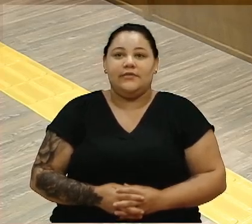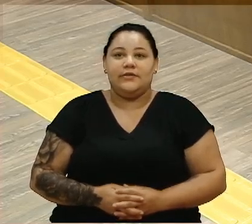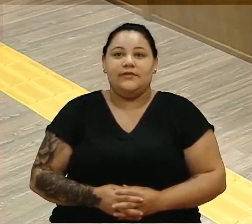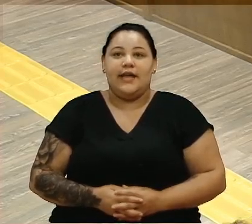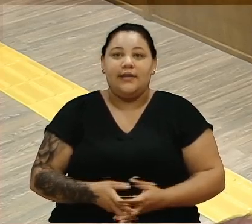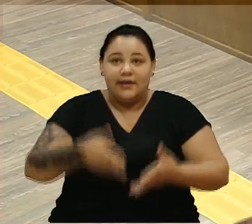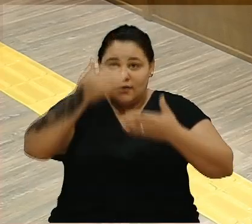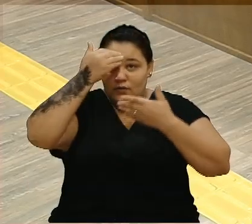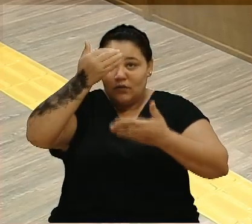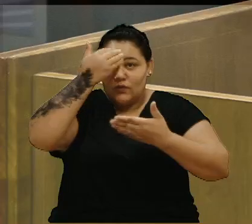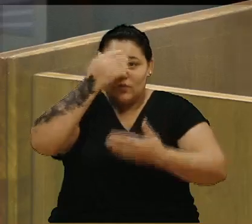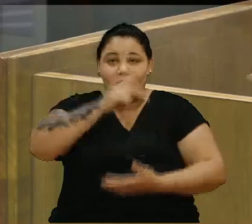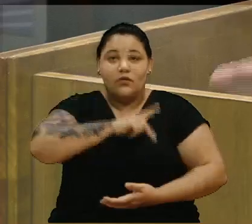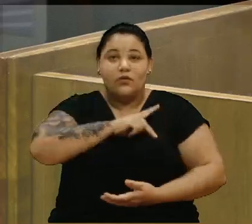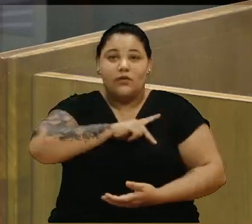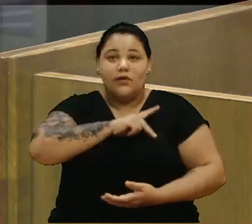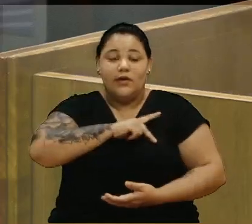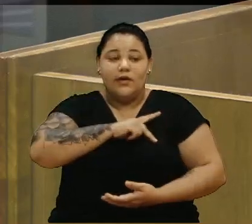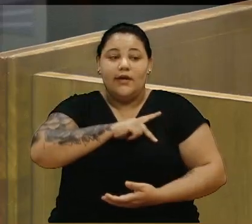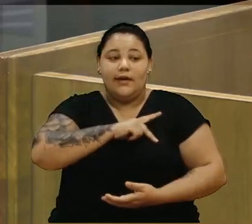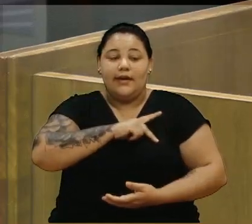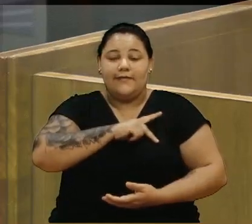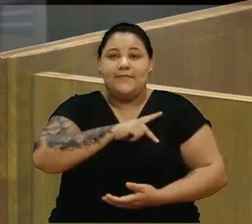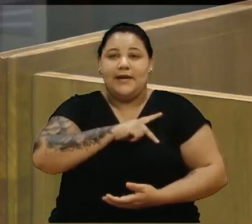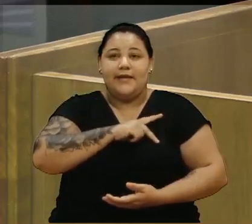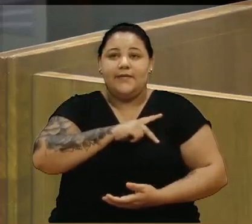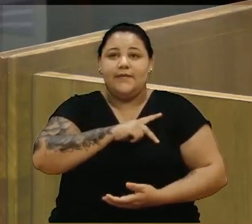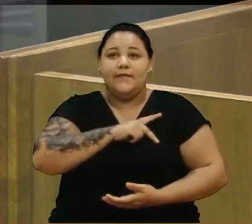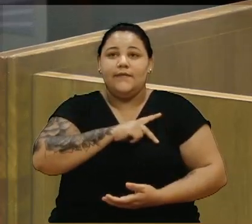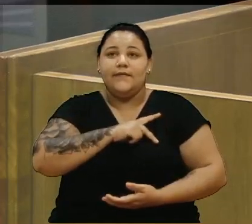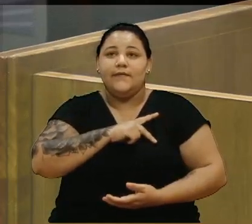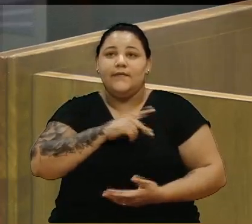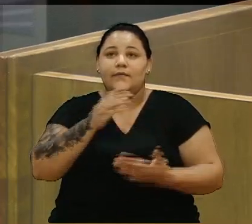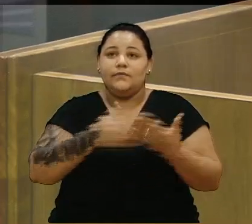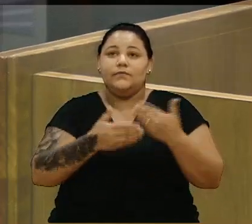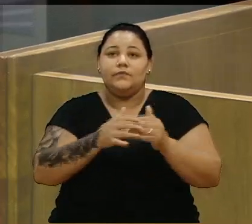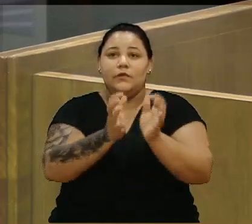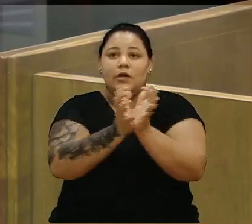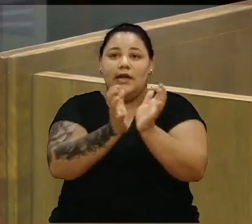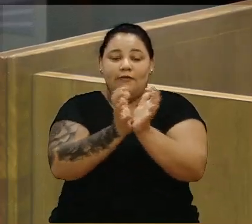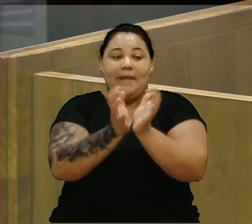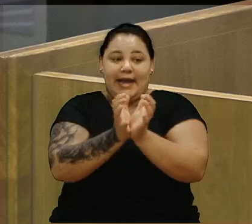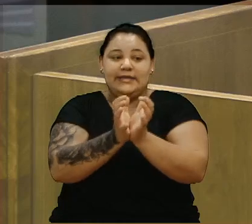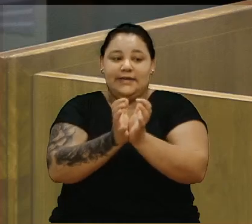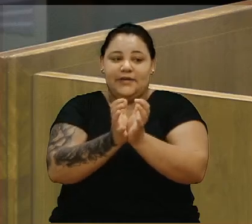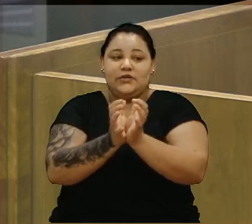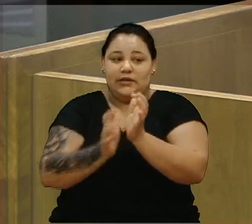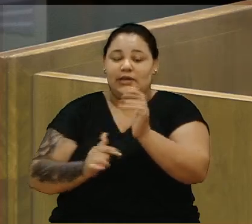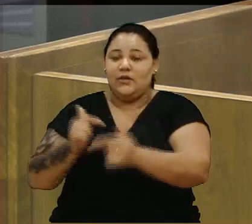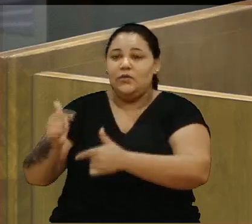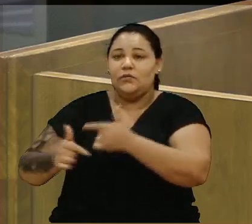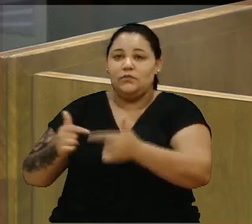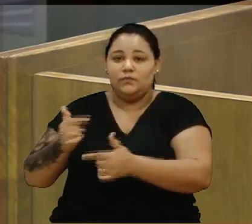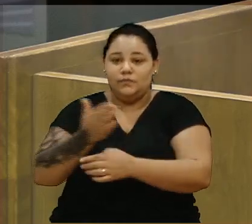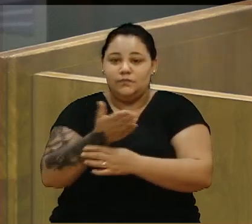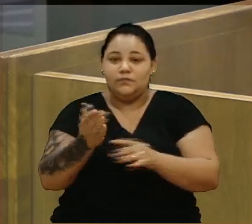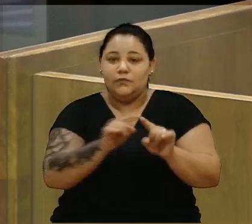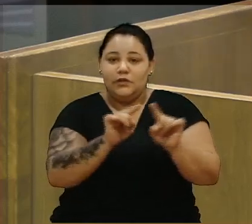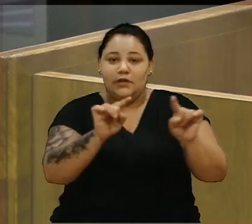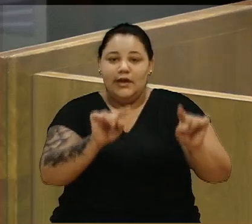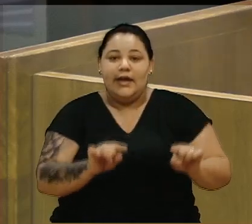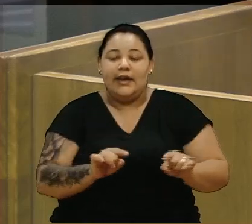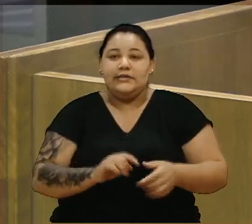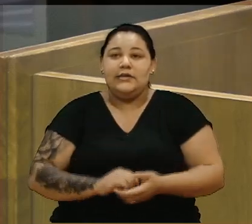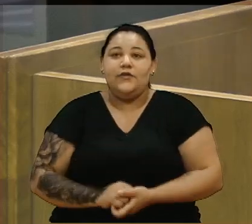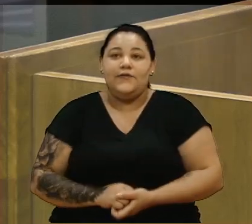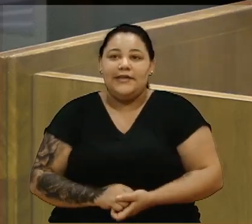Obrigada, presidente. Nobres colegas, vereadores e vereadoras. Então, aproveitando o gancho